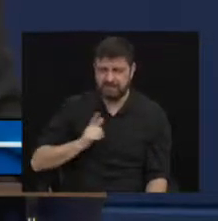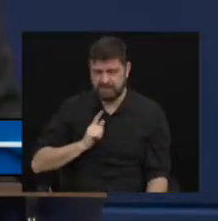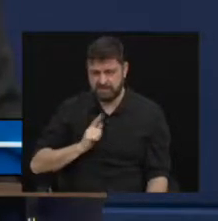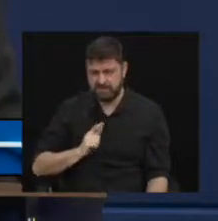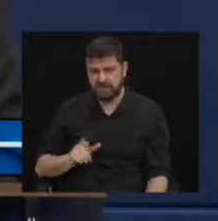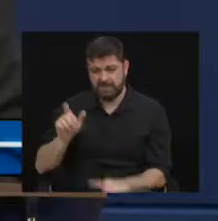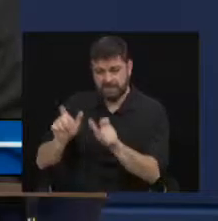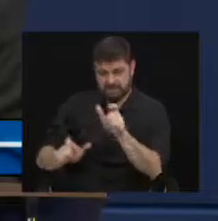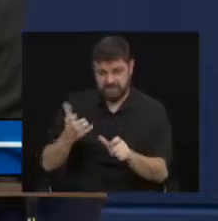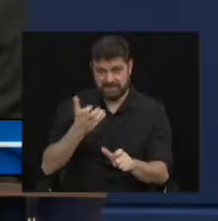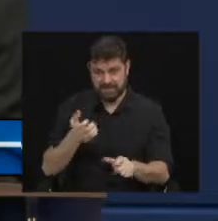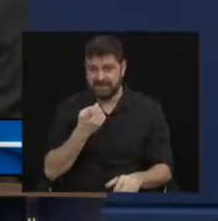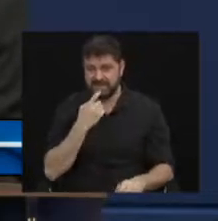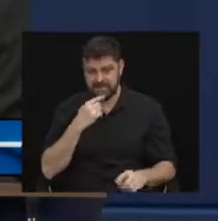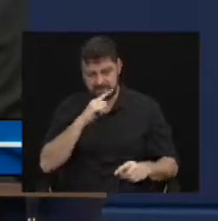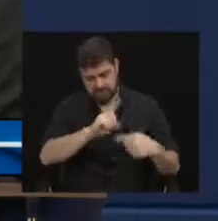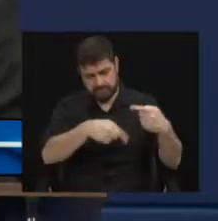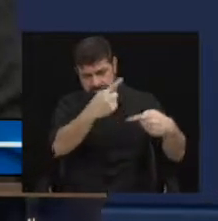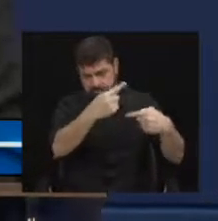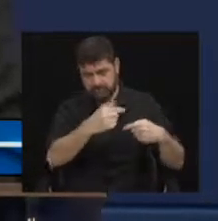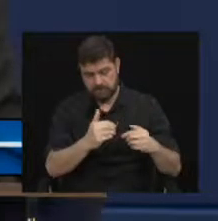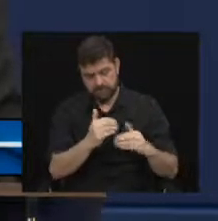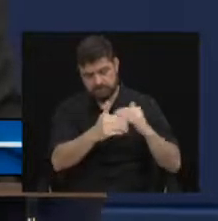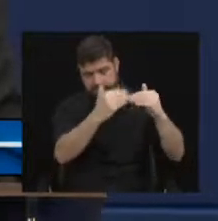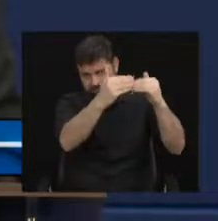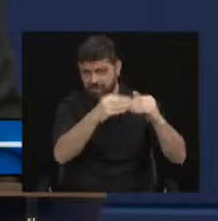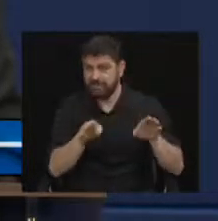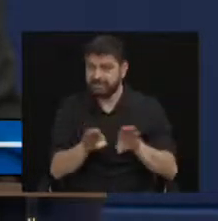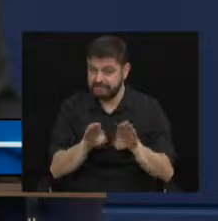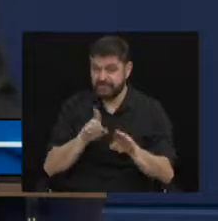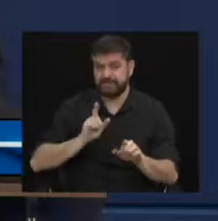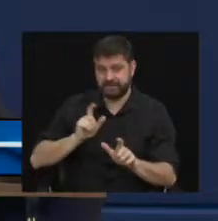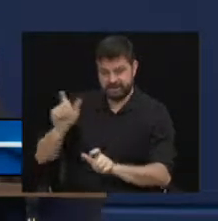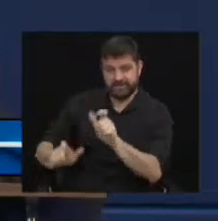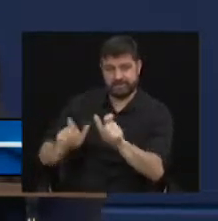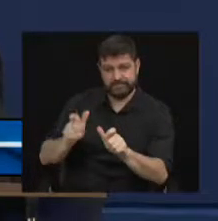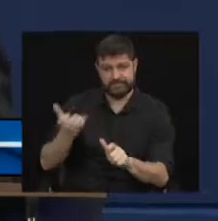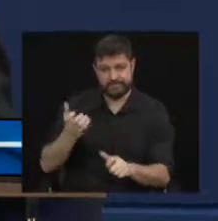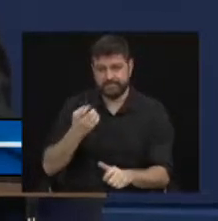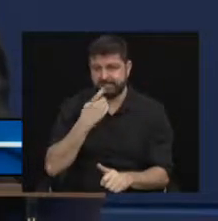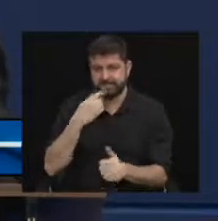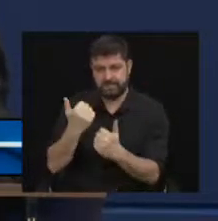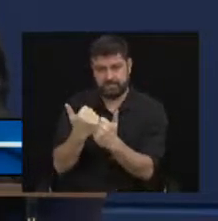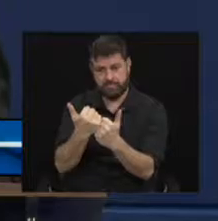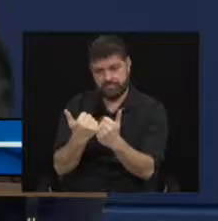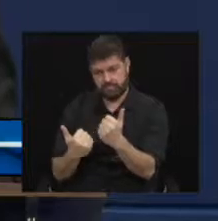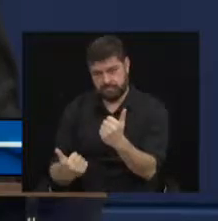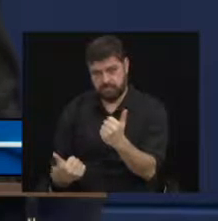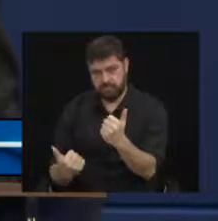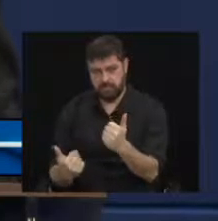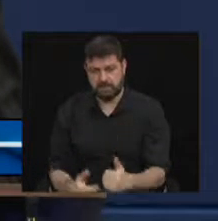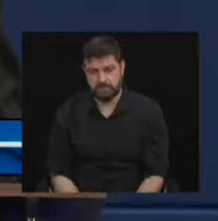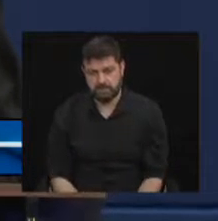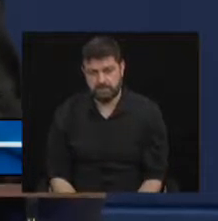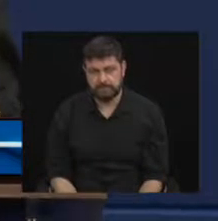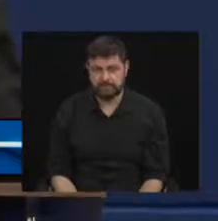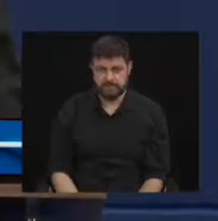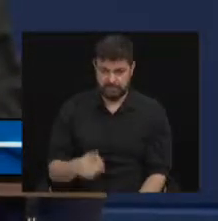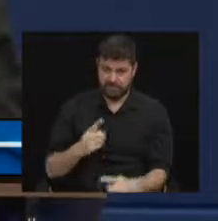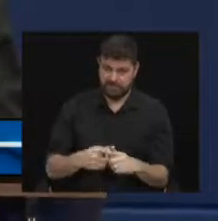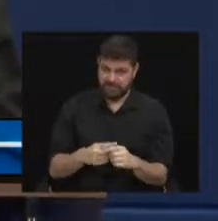o melhor para a nossa cidade. E eu quero parabenizar, enfim,